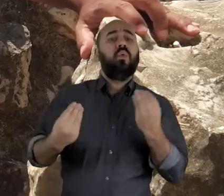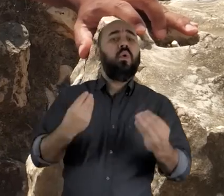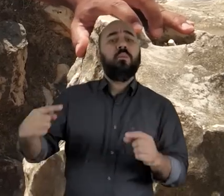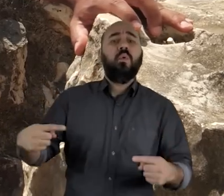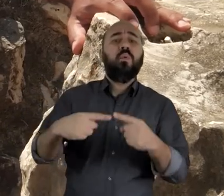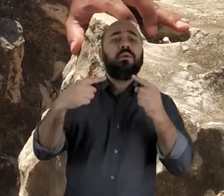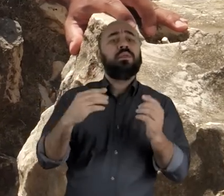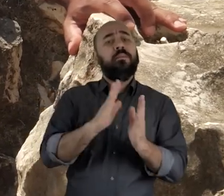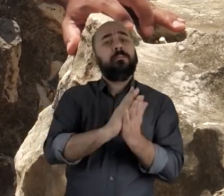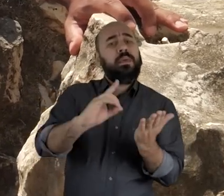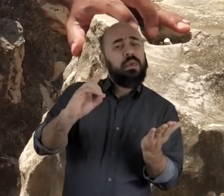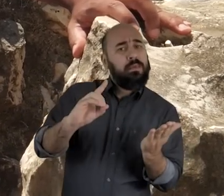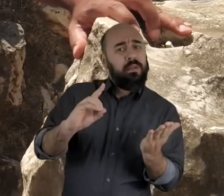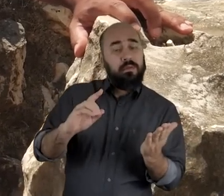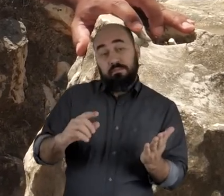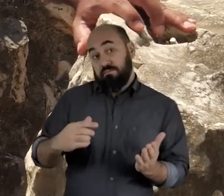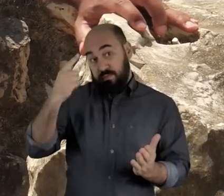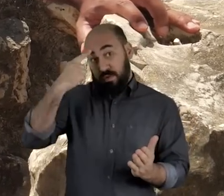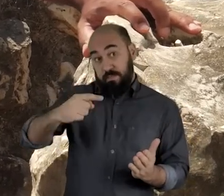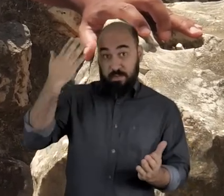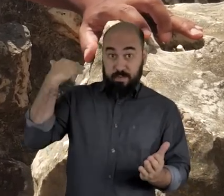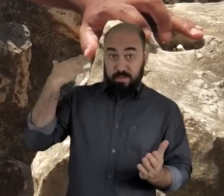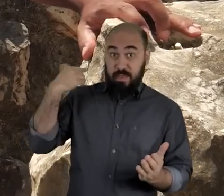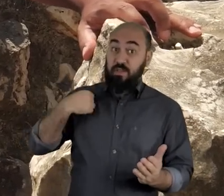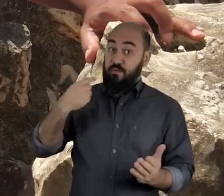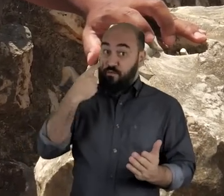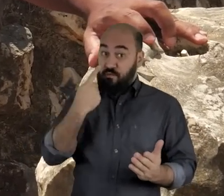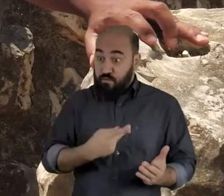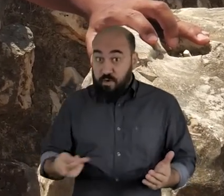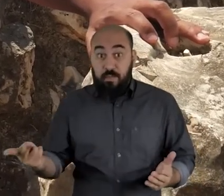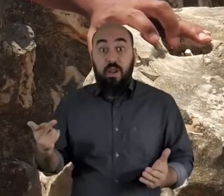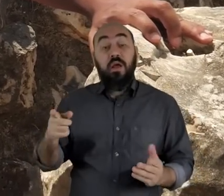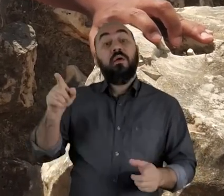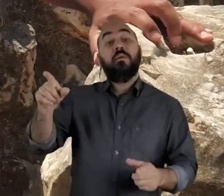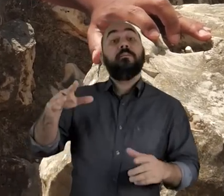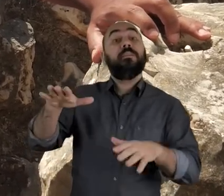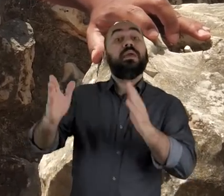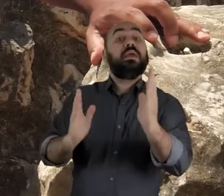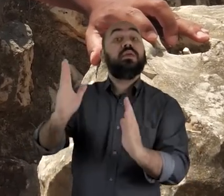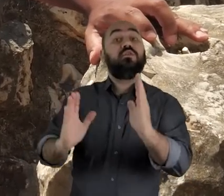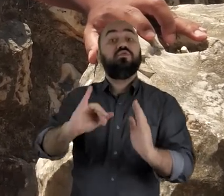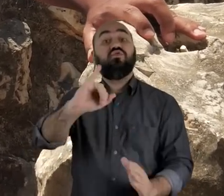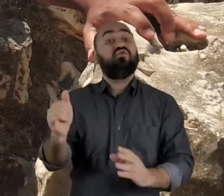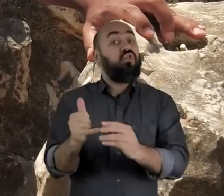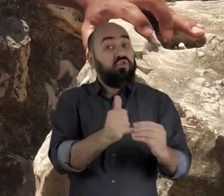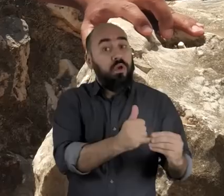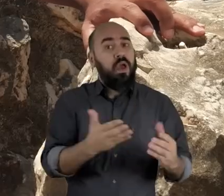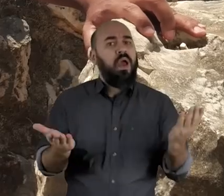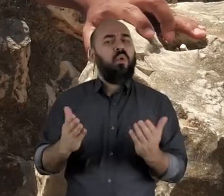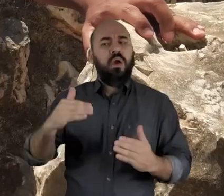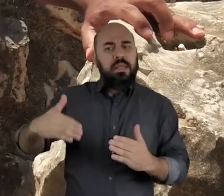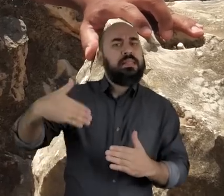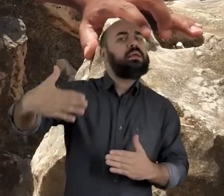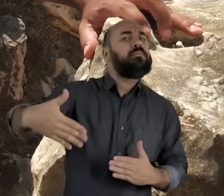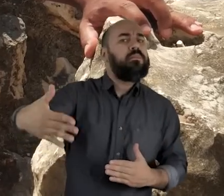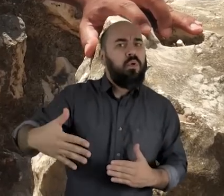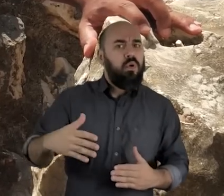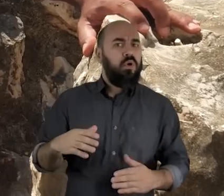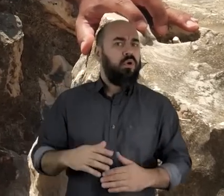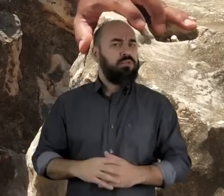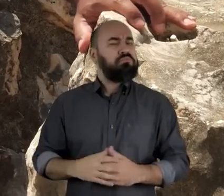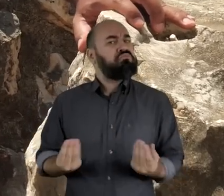Sagrada. No programa da semana passada, nós vimos a Hatzor do tempo de Josué. Agora vamos ver a Hatzor do período posterior do tempo da